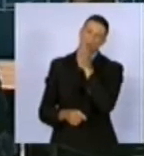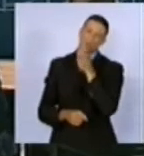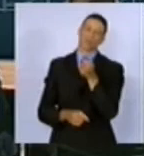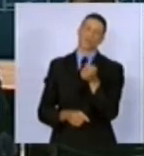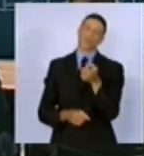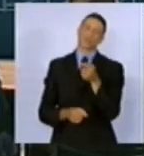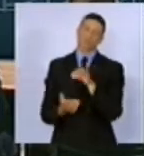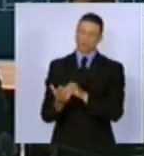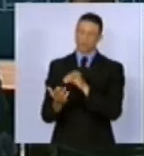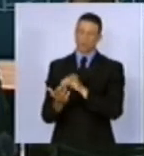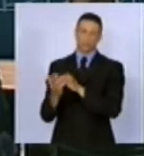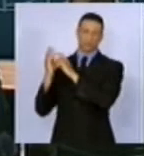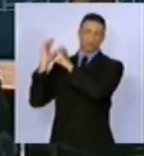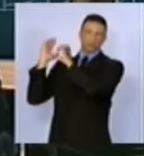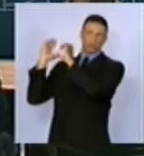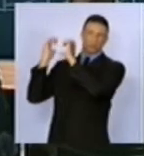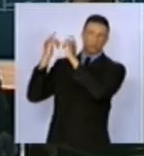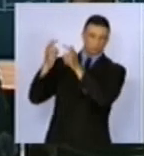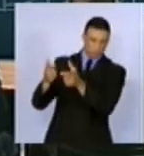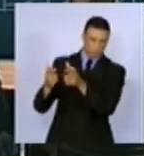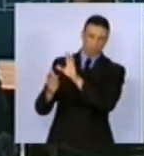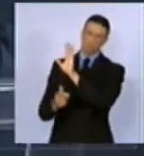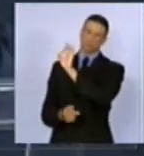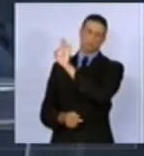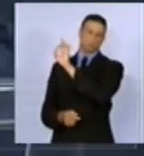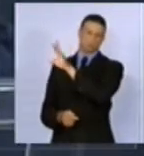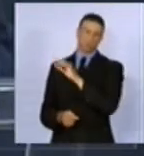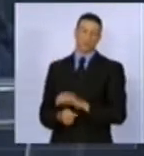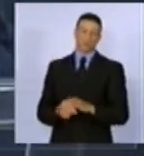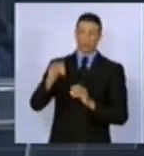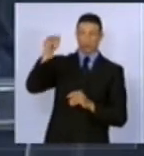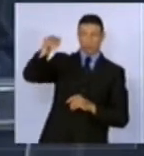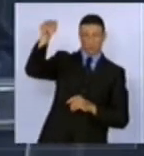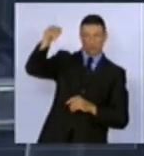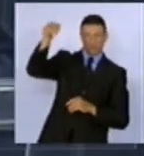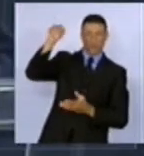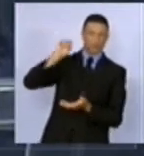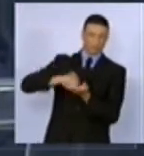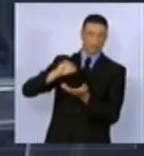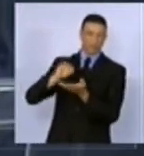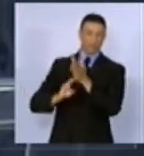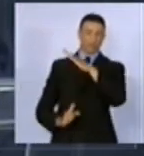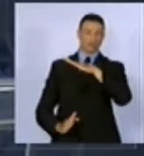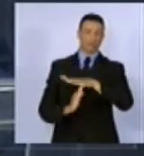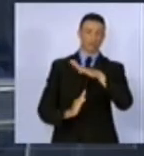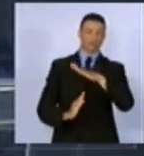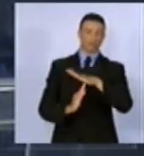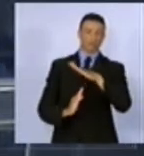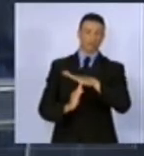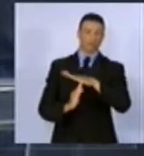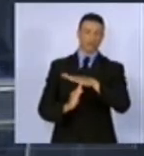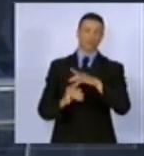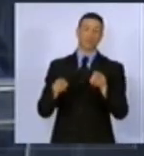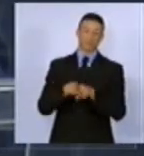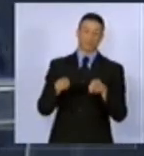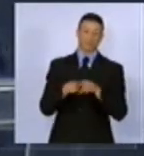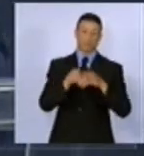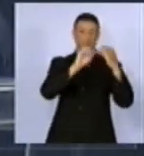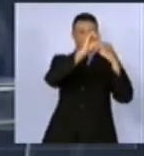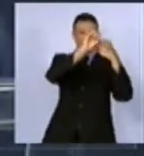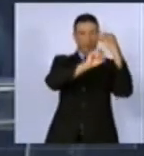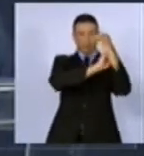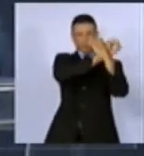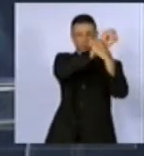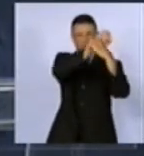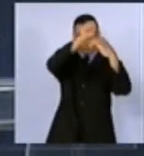expansão e infelizmente nós não conseguimos observar o Nordeste uma questão de imitação tecnológico das imagens satélite nessa região